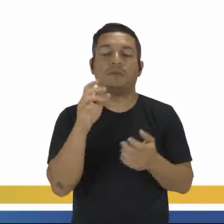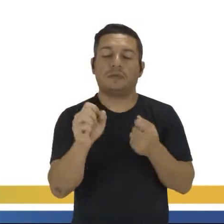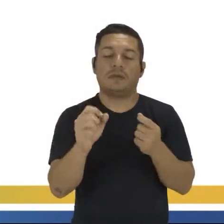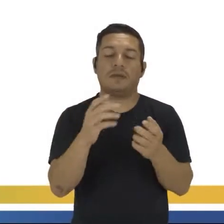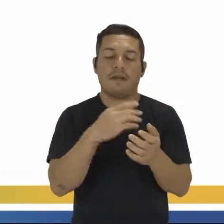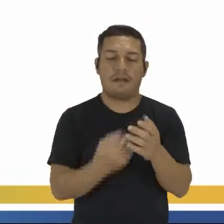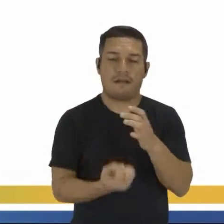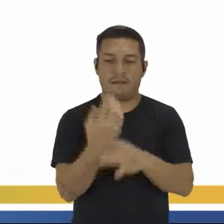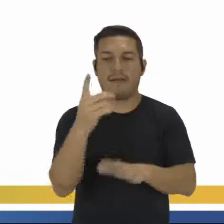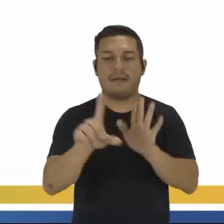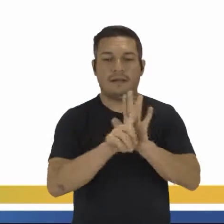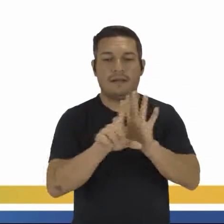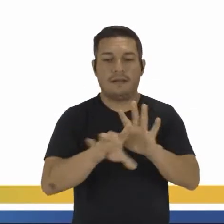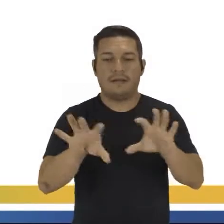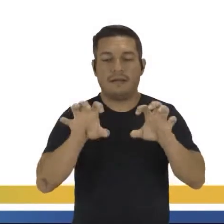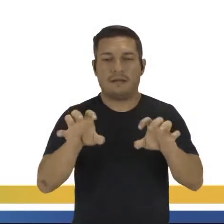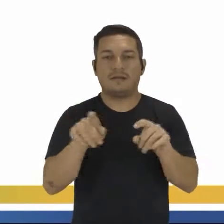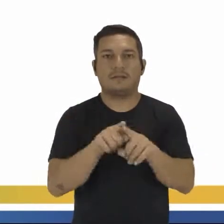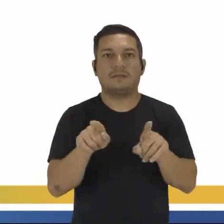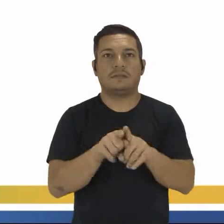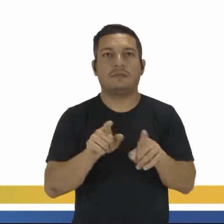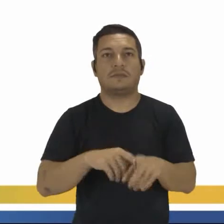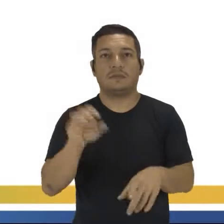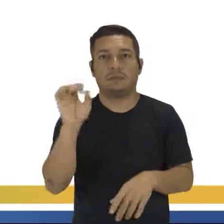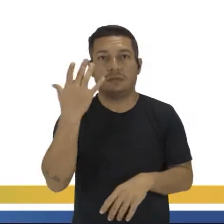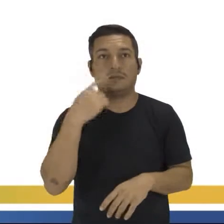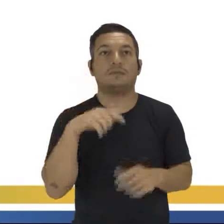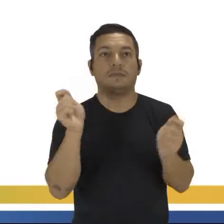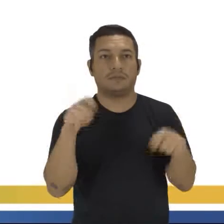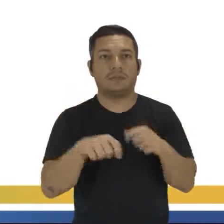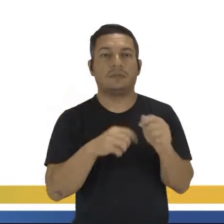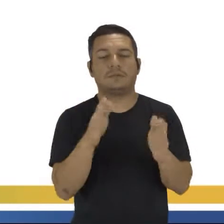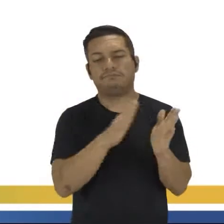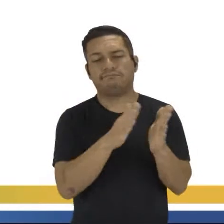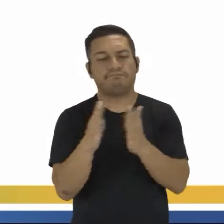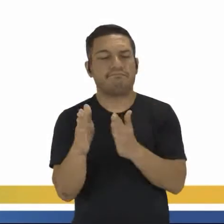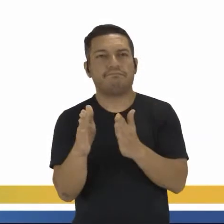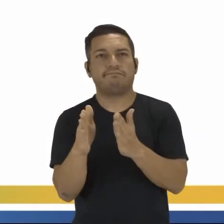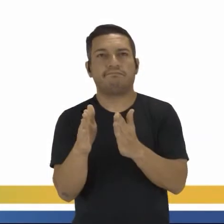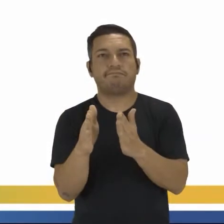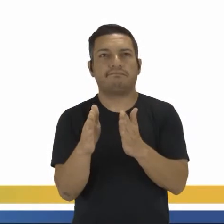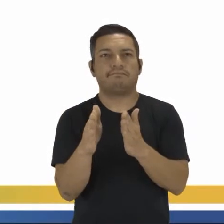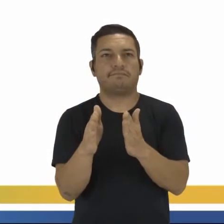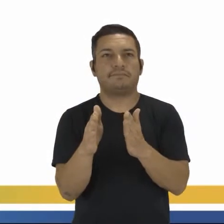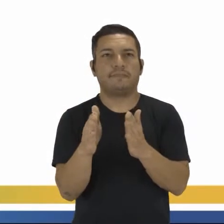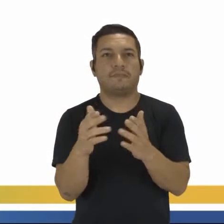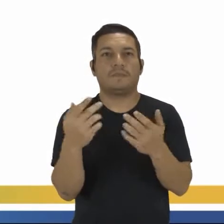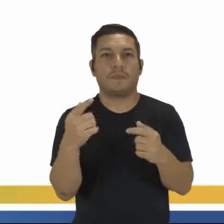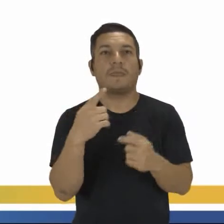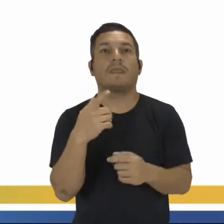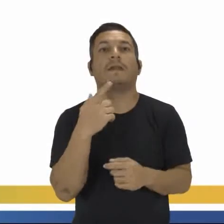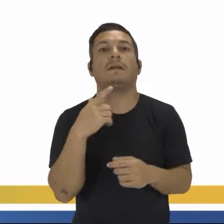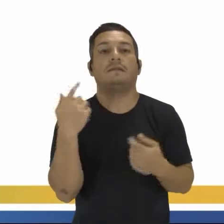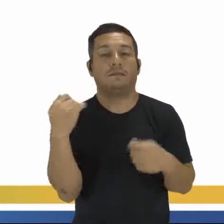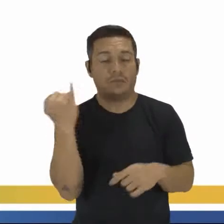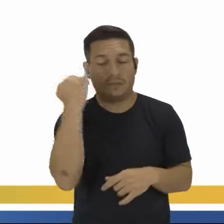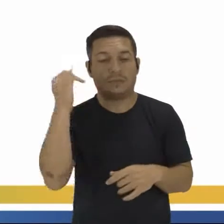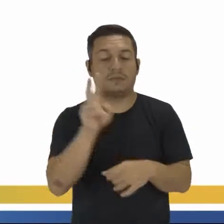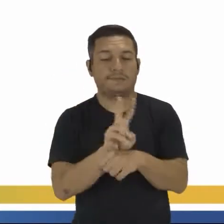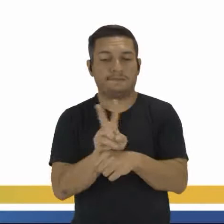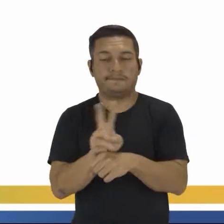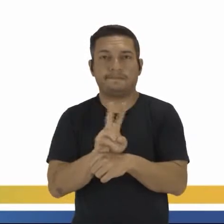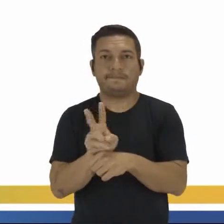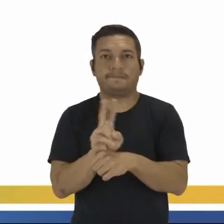iniciativa de implantação da lei seca e que seus efeitos são visíveis a curto prazo, há a necessidade de maior fiscalização